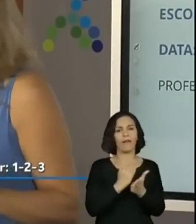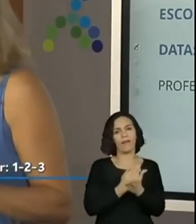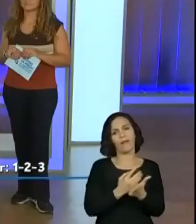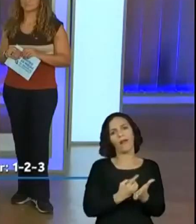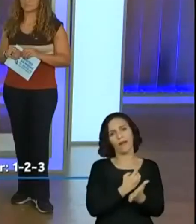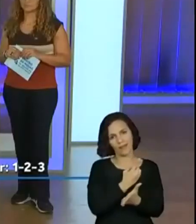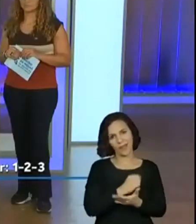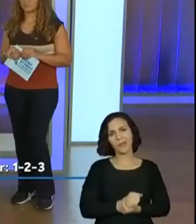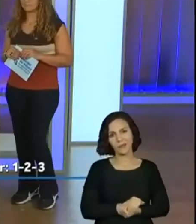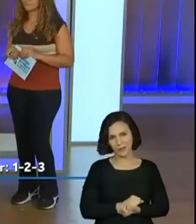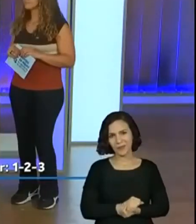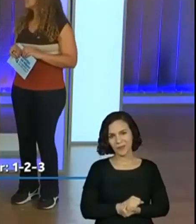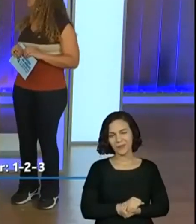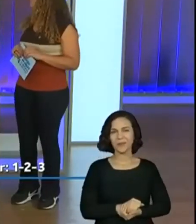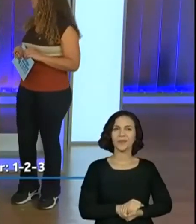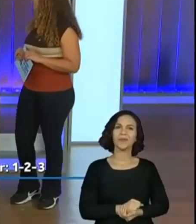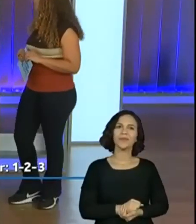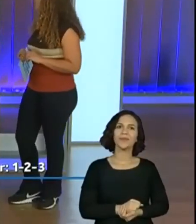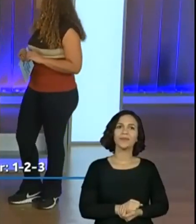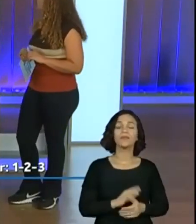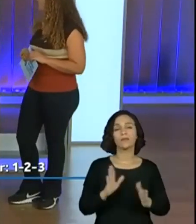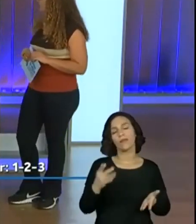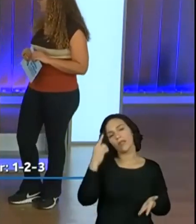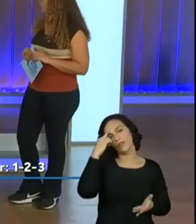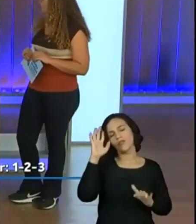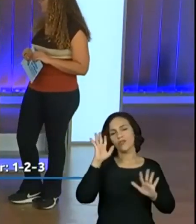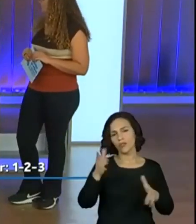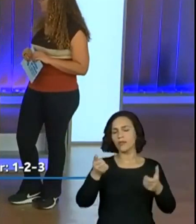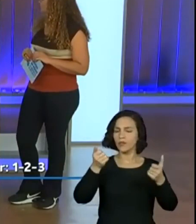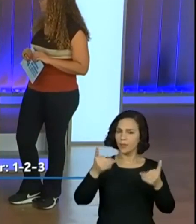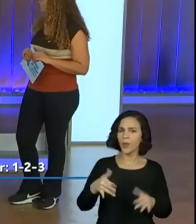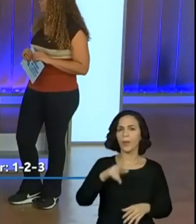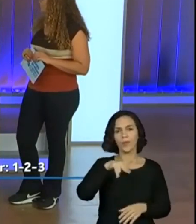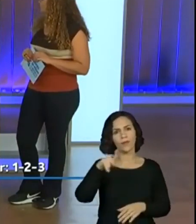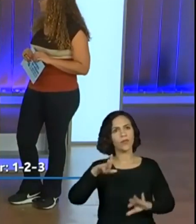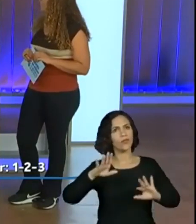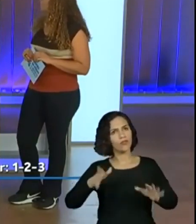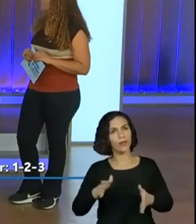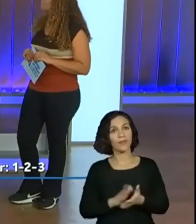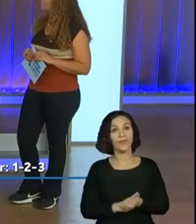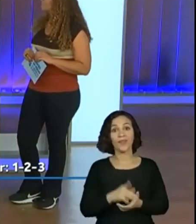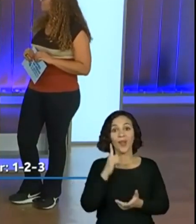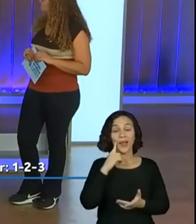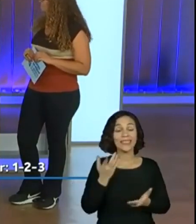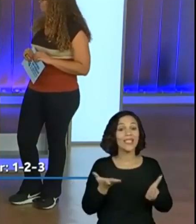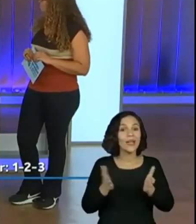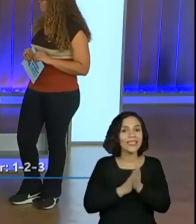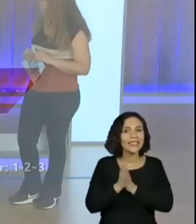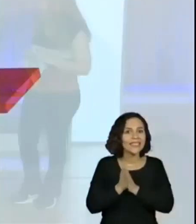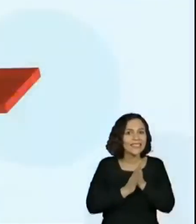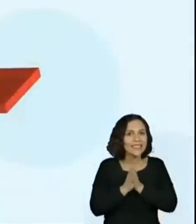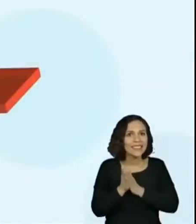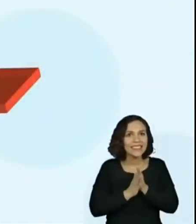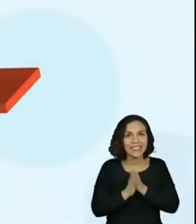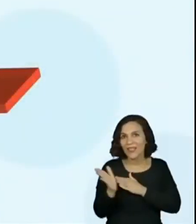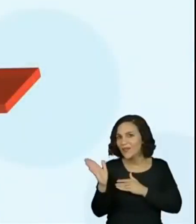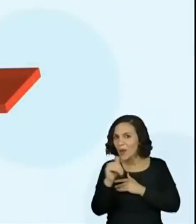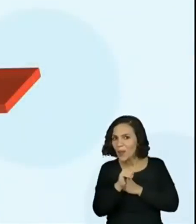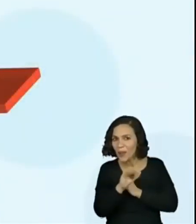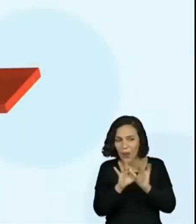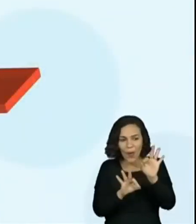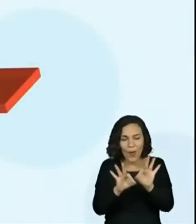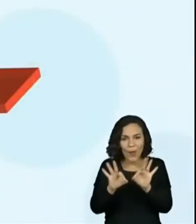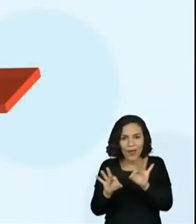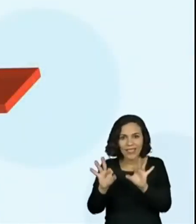como. Vamos lá. Data, né, já falamos, professor e professora, e agora? Vamos organizar